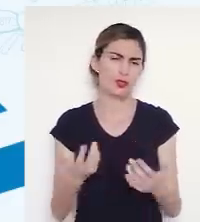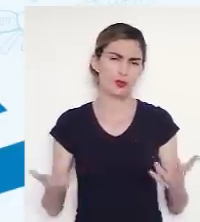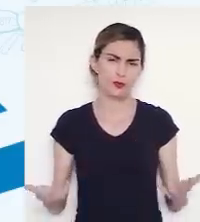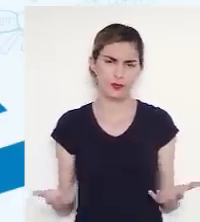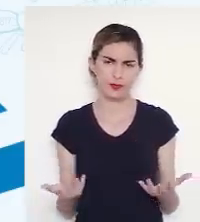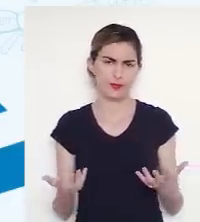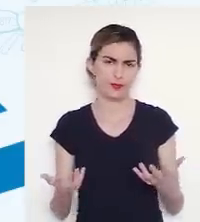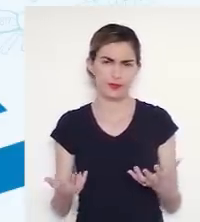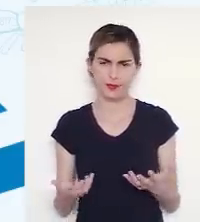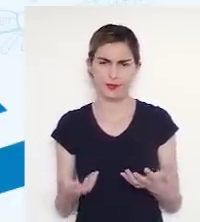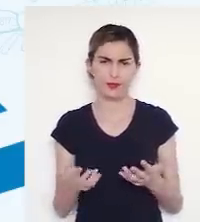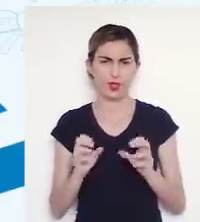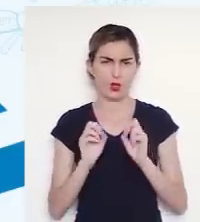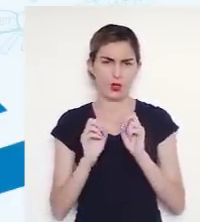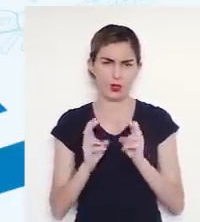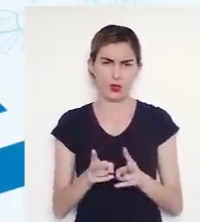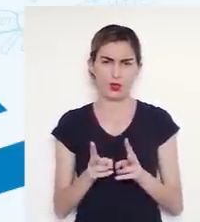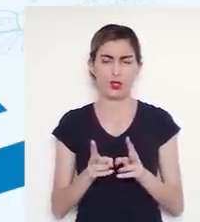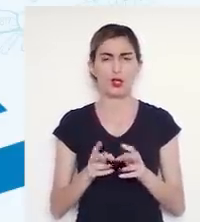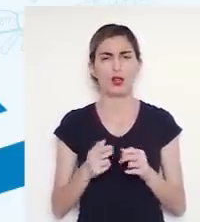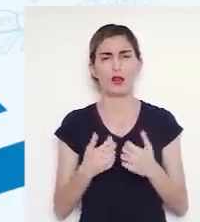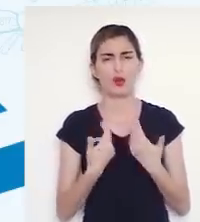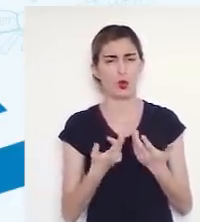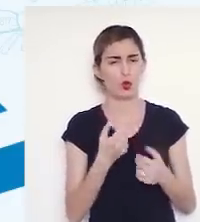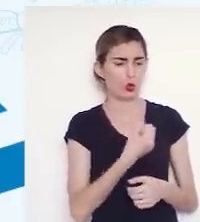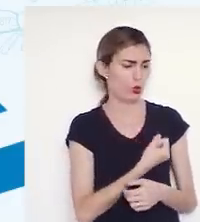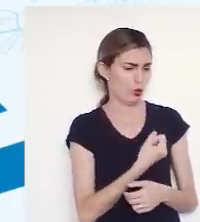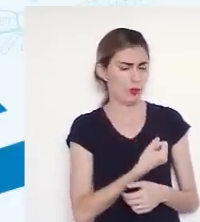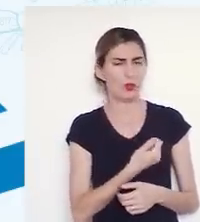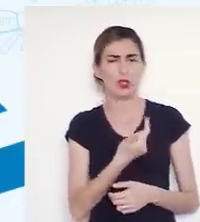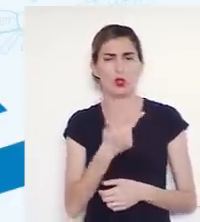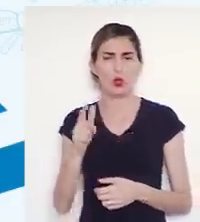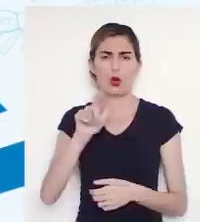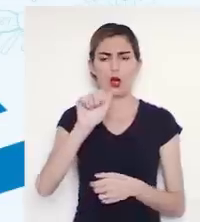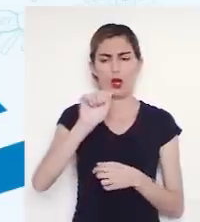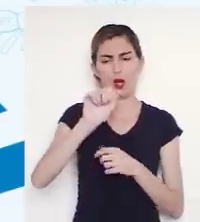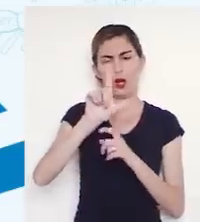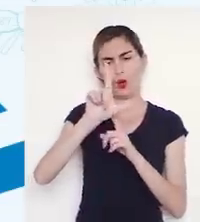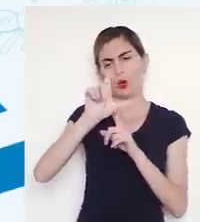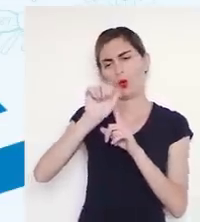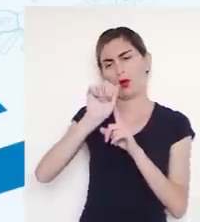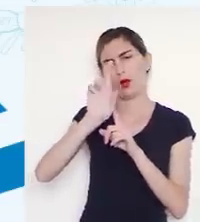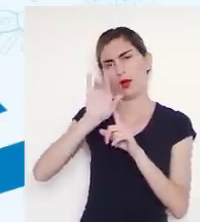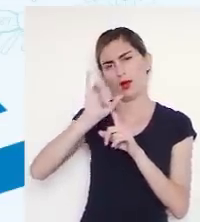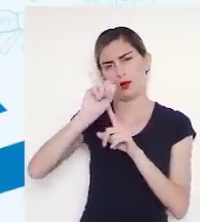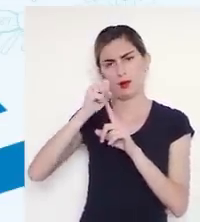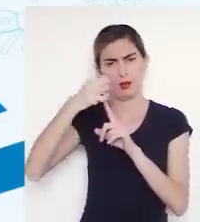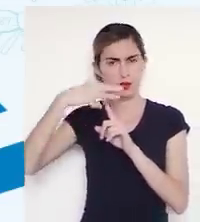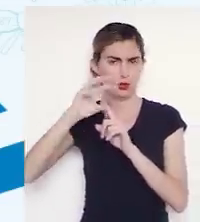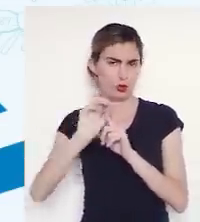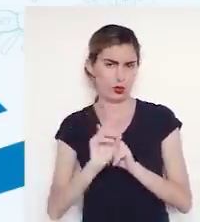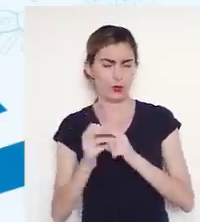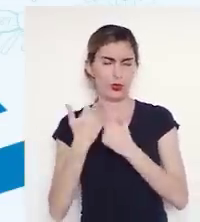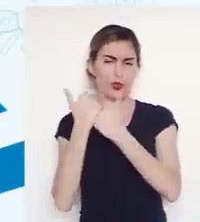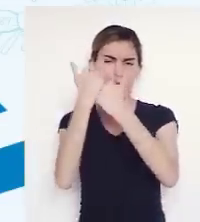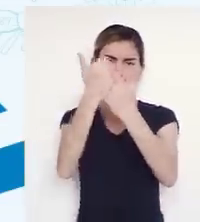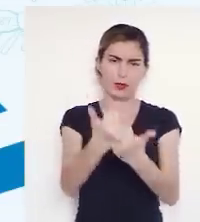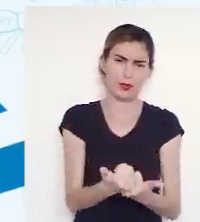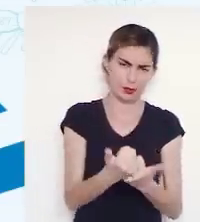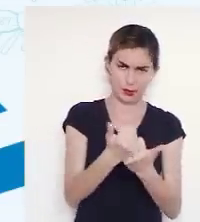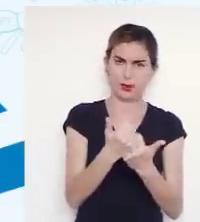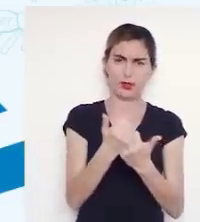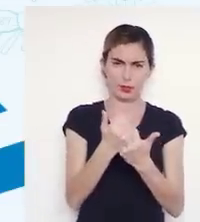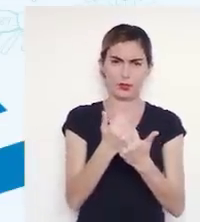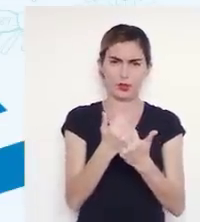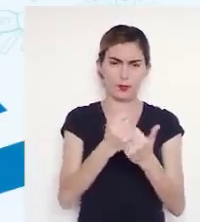ideia. Ok? Agora, uma coisa é número, outra coisa é algarismo, tá bom? Enquanto que o algarismo é a